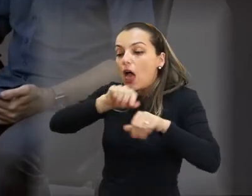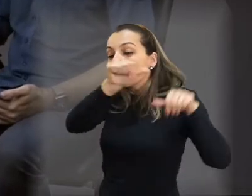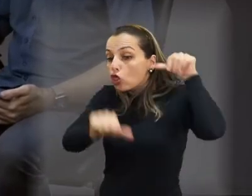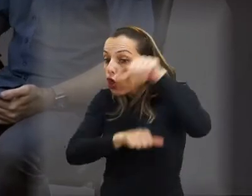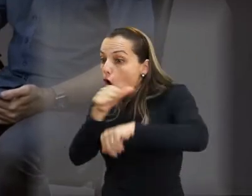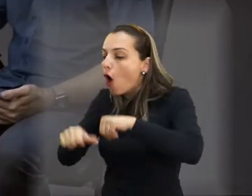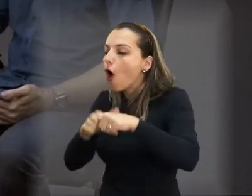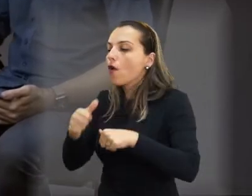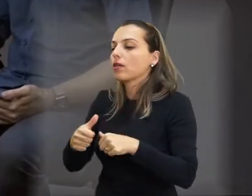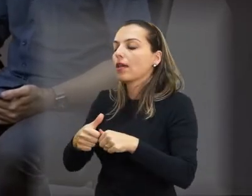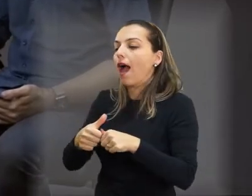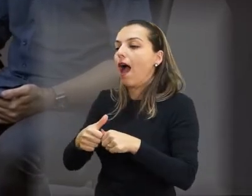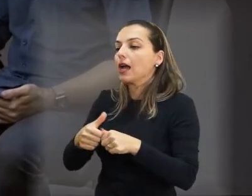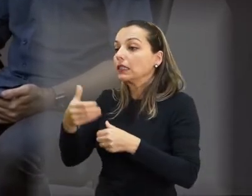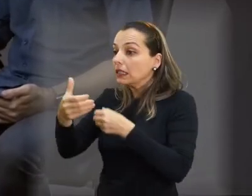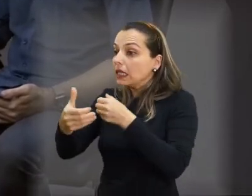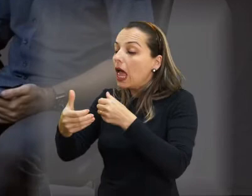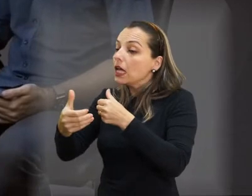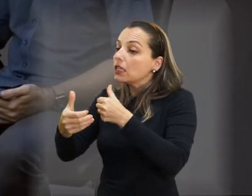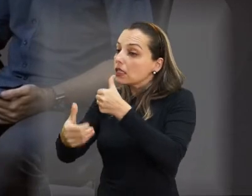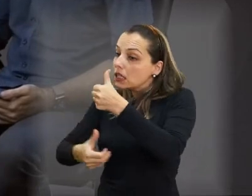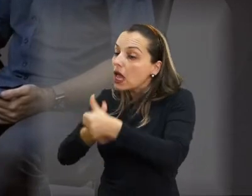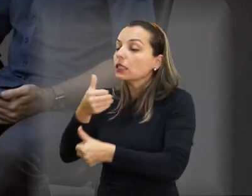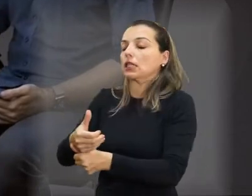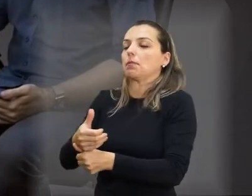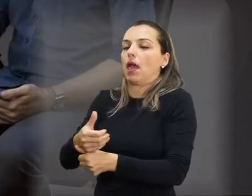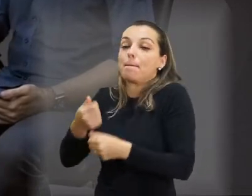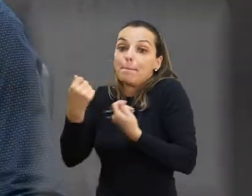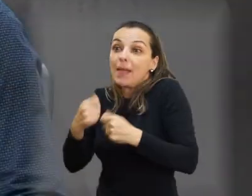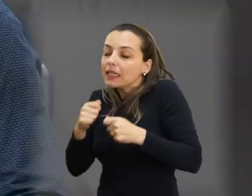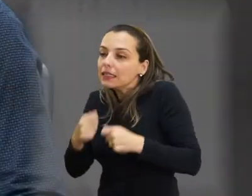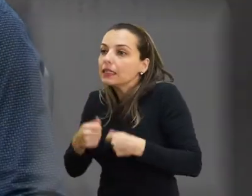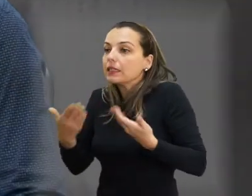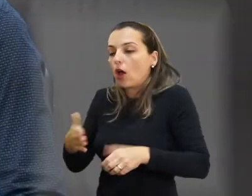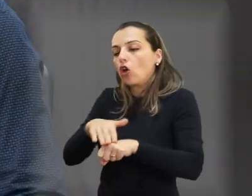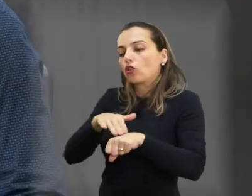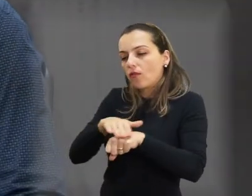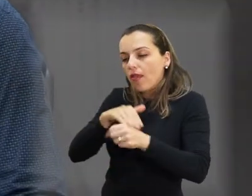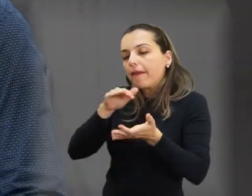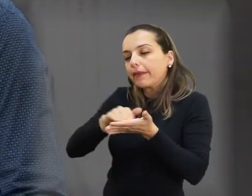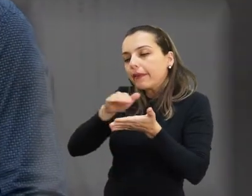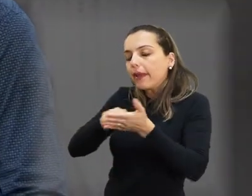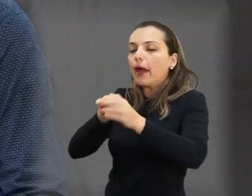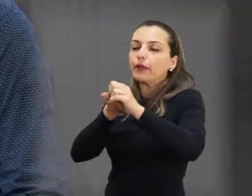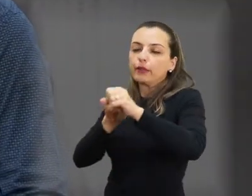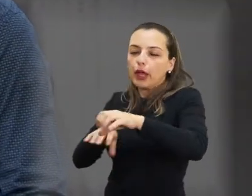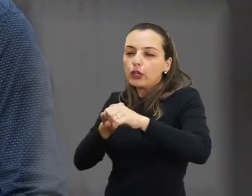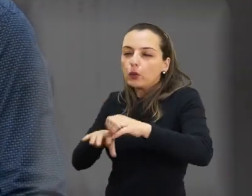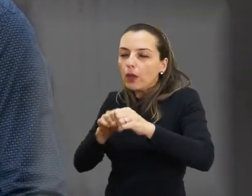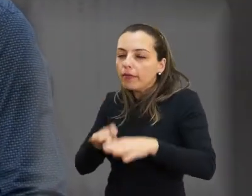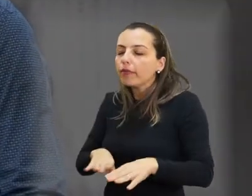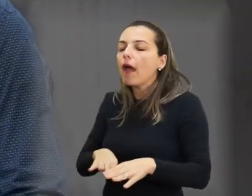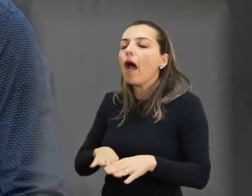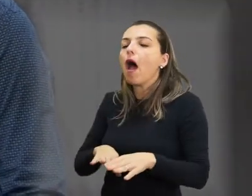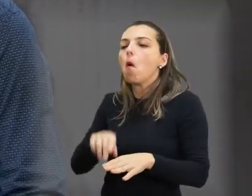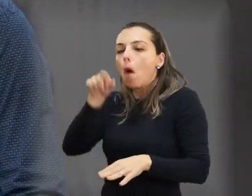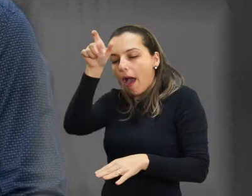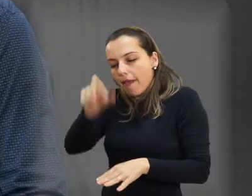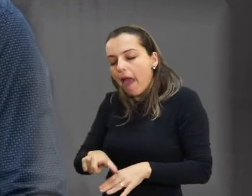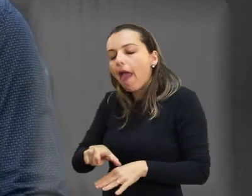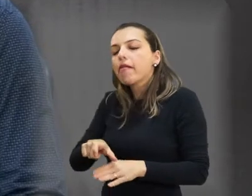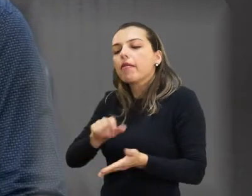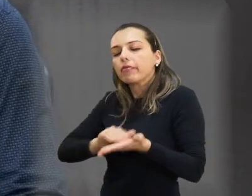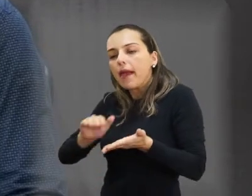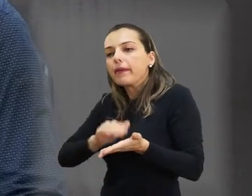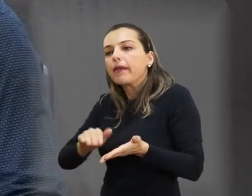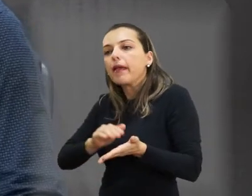que a gente vê não só aqui em Araraquara, como em outras cidades. Então a gente falou com a Clélia, secretária da Educação, novamente falando o nome dela, que sempre nos atendeu muito